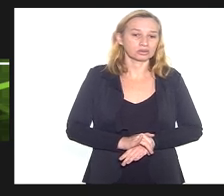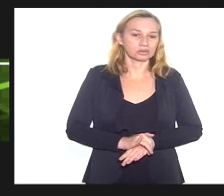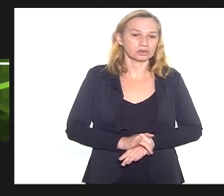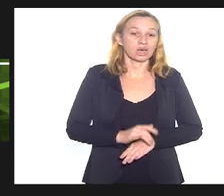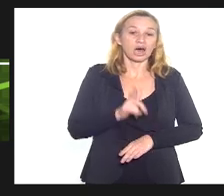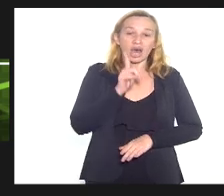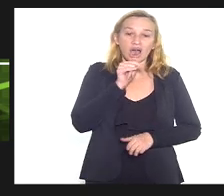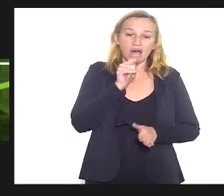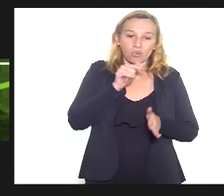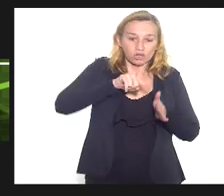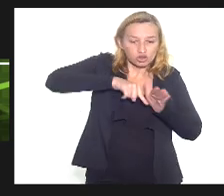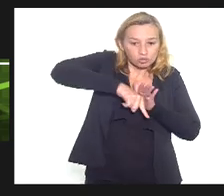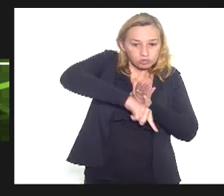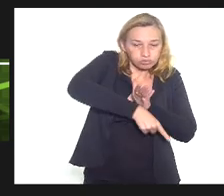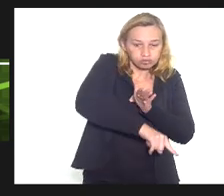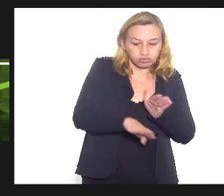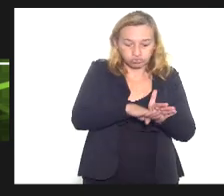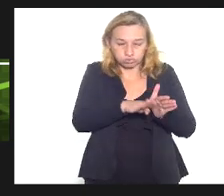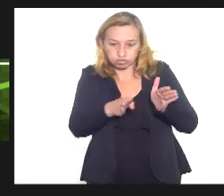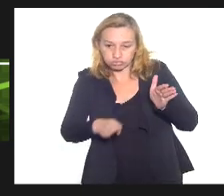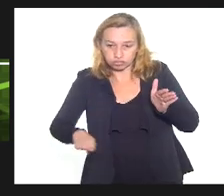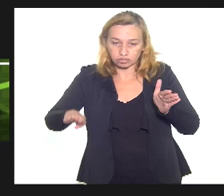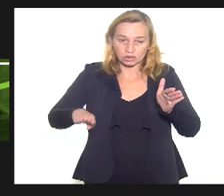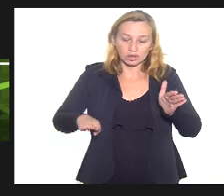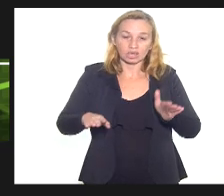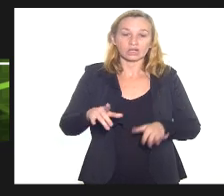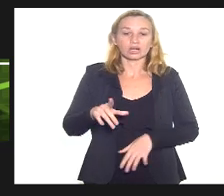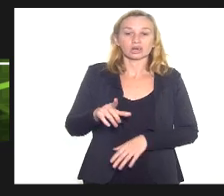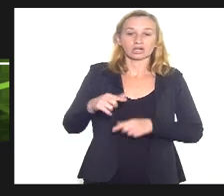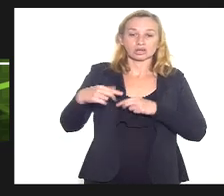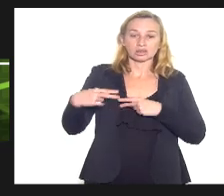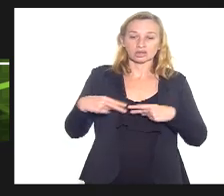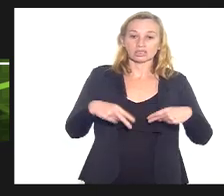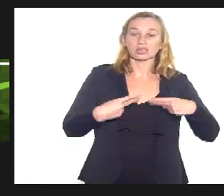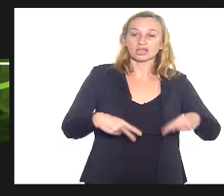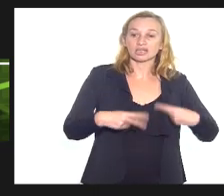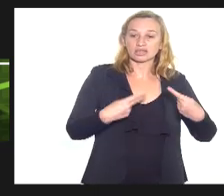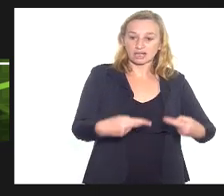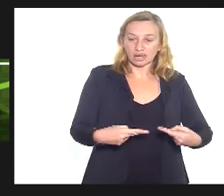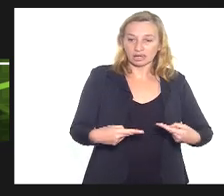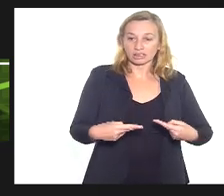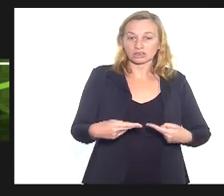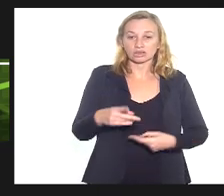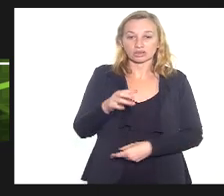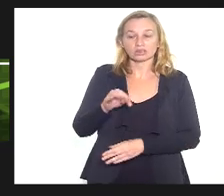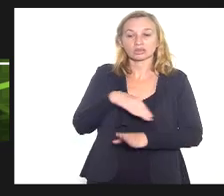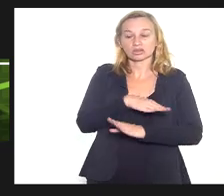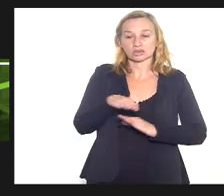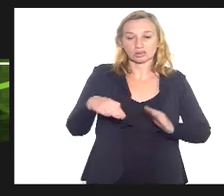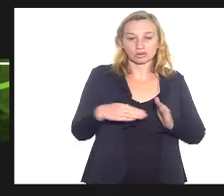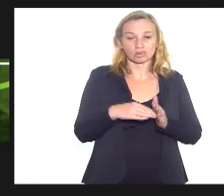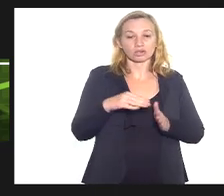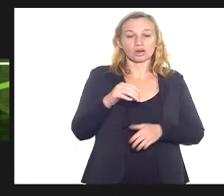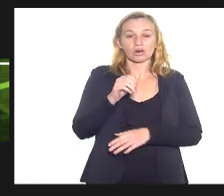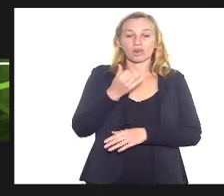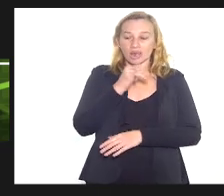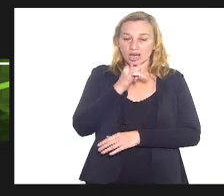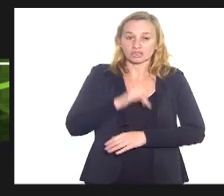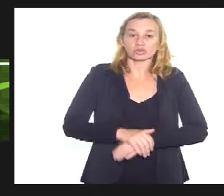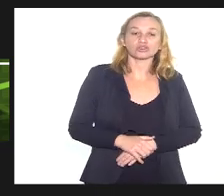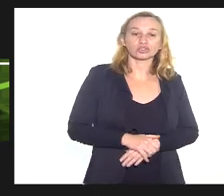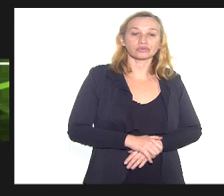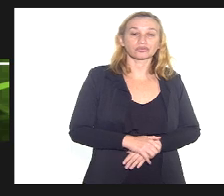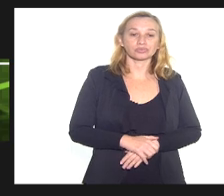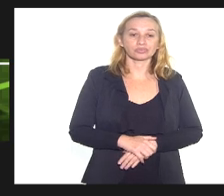profundas. Isso está no DNA da Total Energy. Então, nós